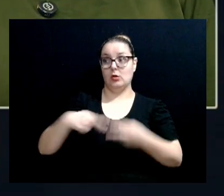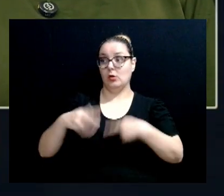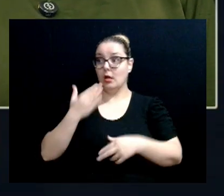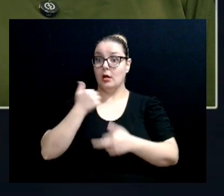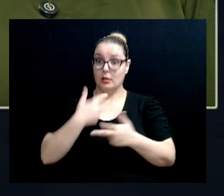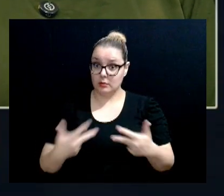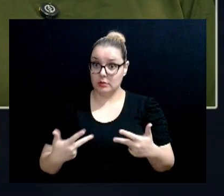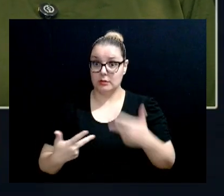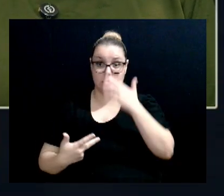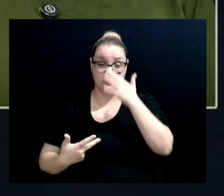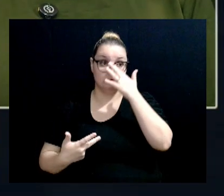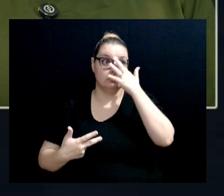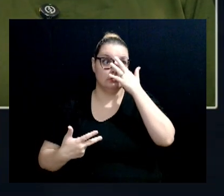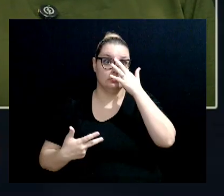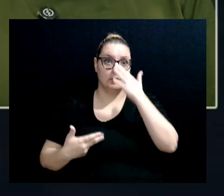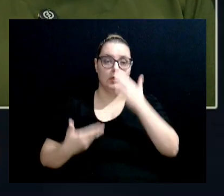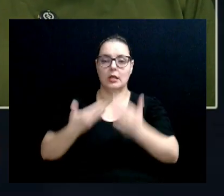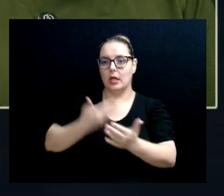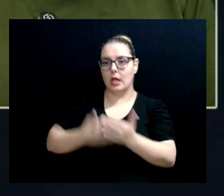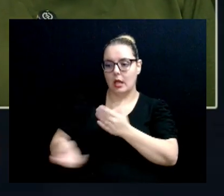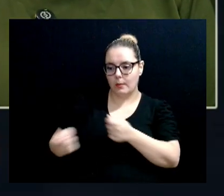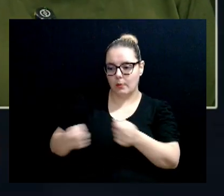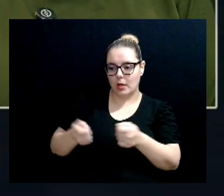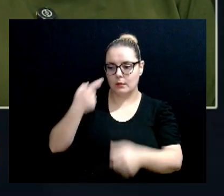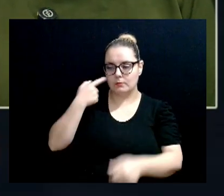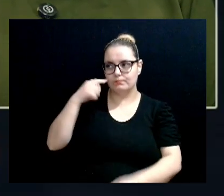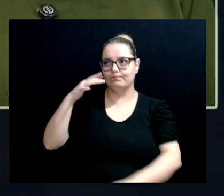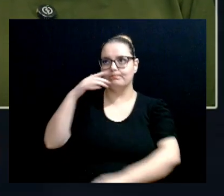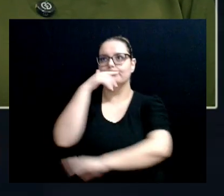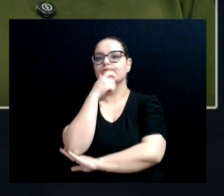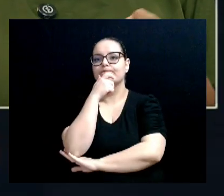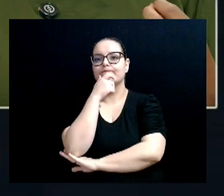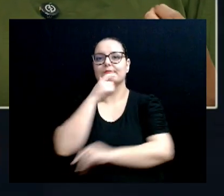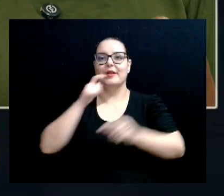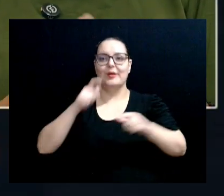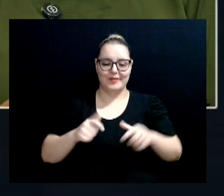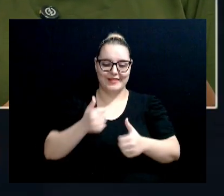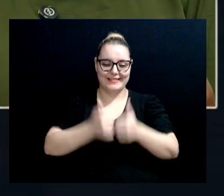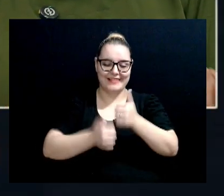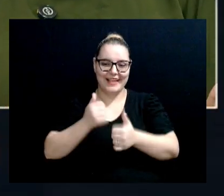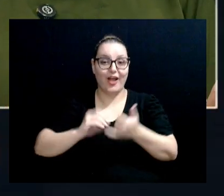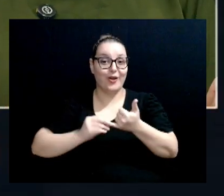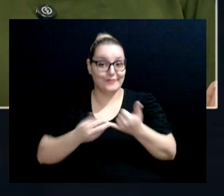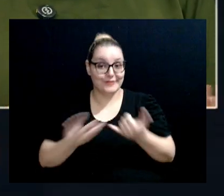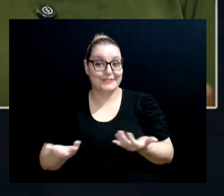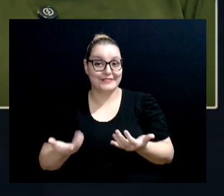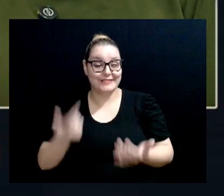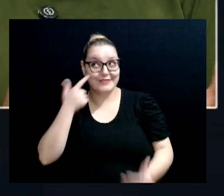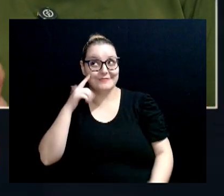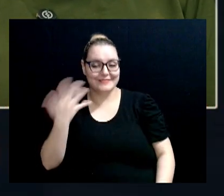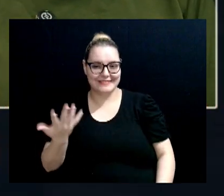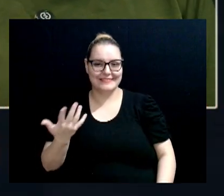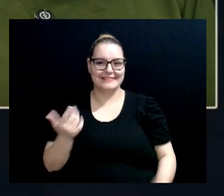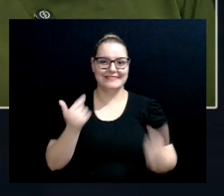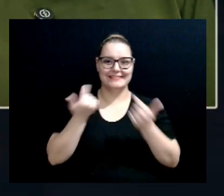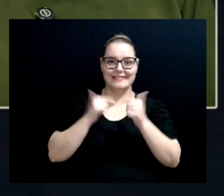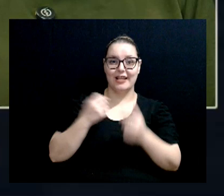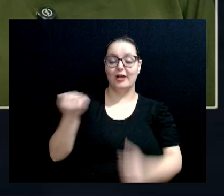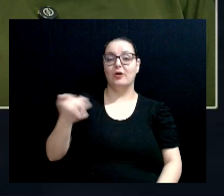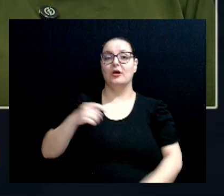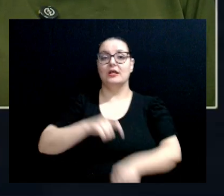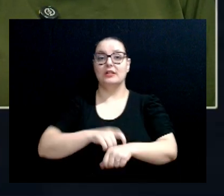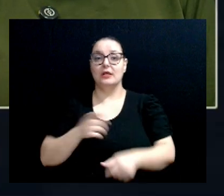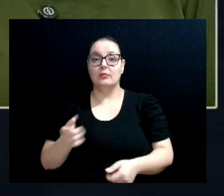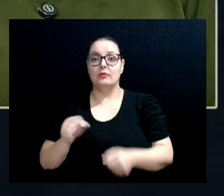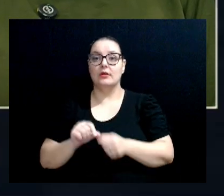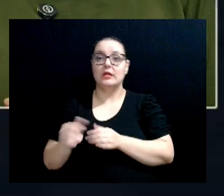a perda do controle, eu fico pensando num prato de arroz e feijão. Né? Quanto tempo faz, de repente, você que é guiado por